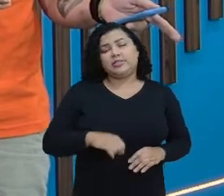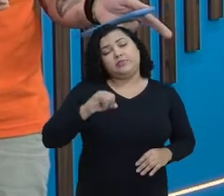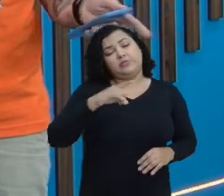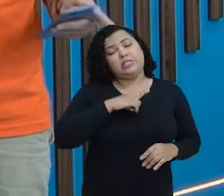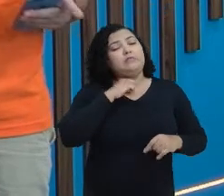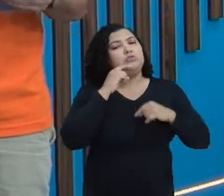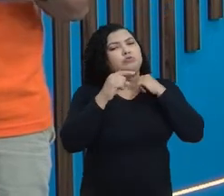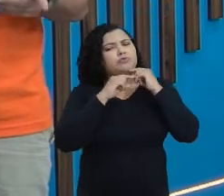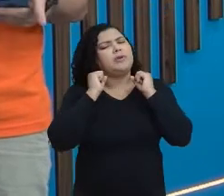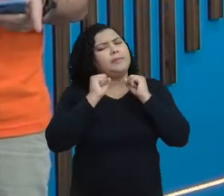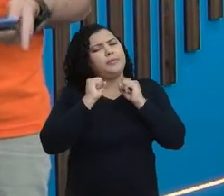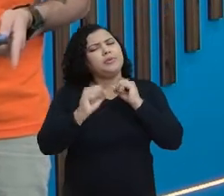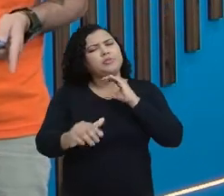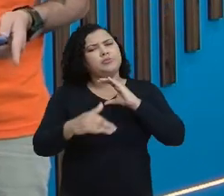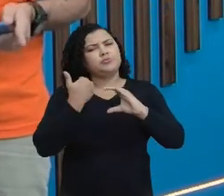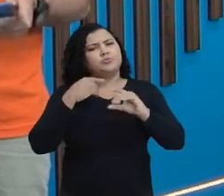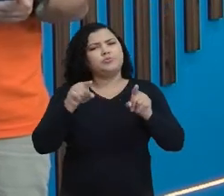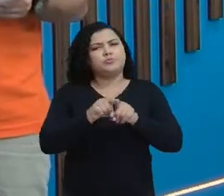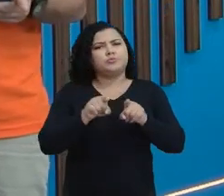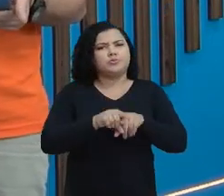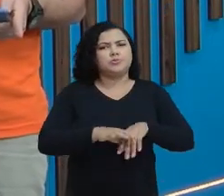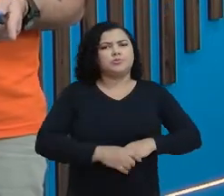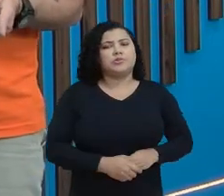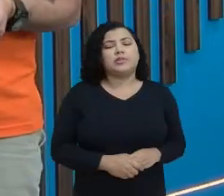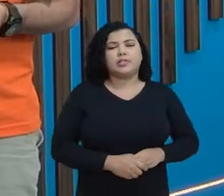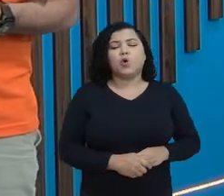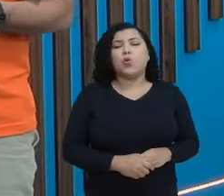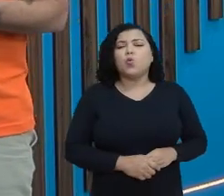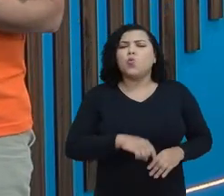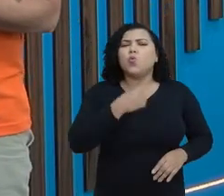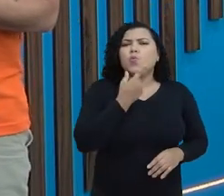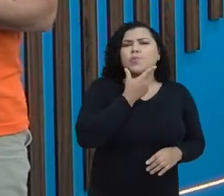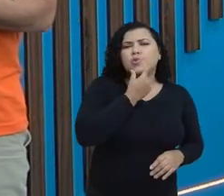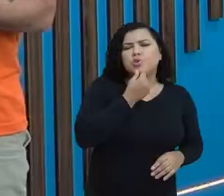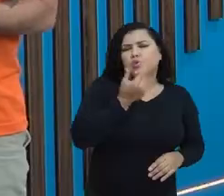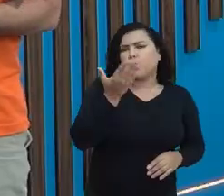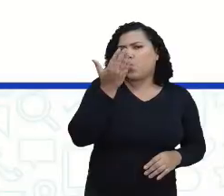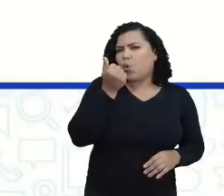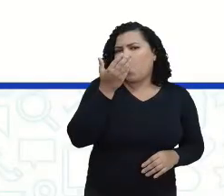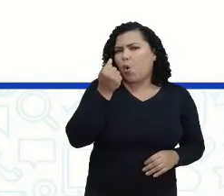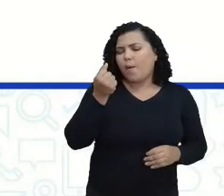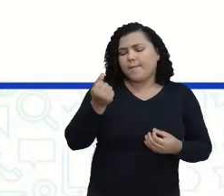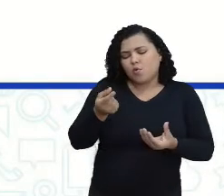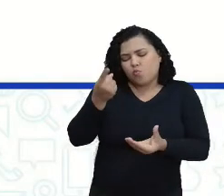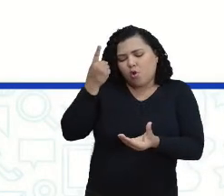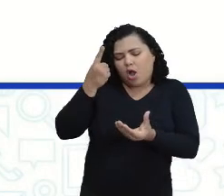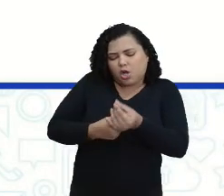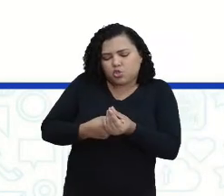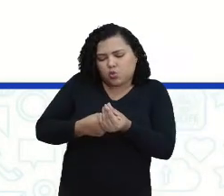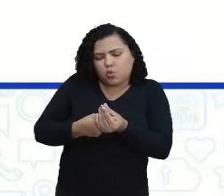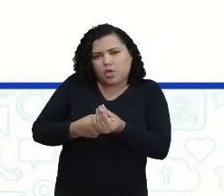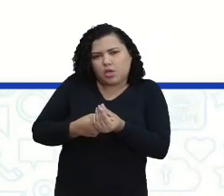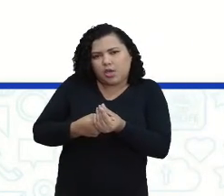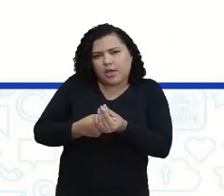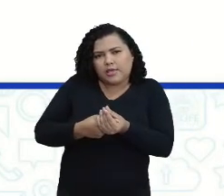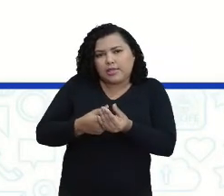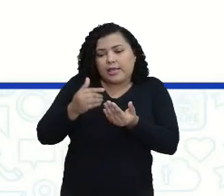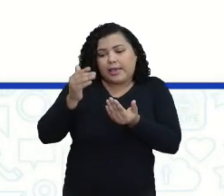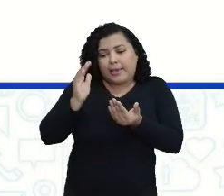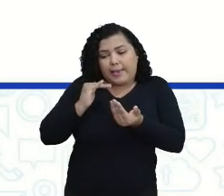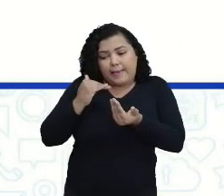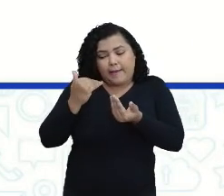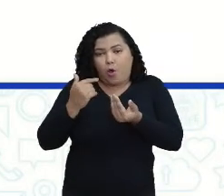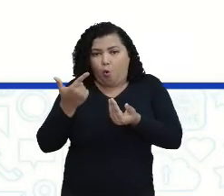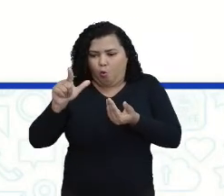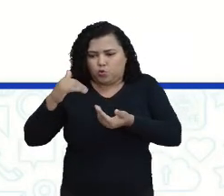alguma dificuldade. Veja aqui. Um garoto e meio come um cachorro quente e meio em 1 minuto e meio. Em quanto tempo